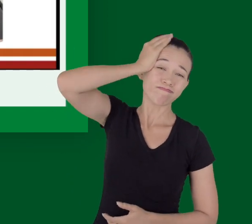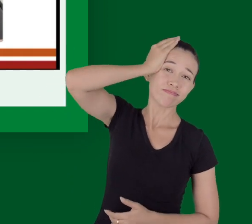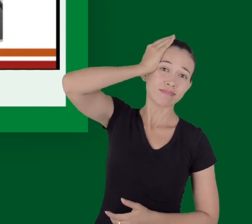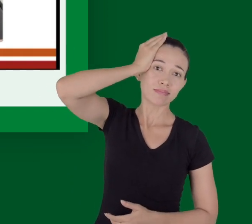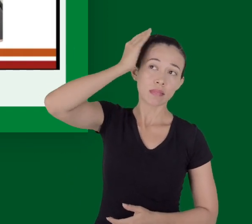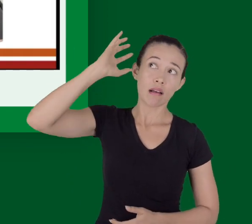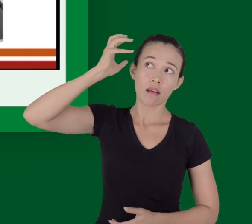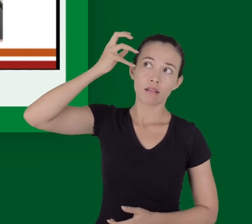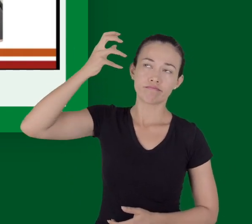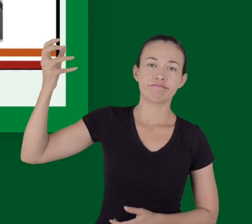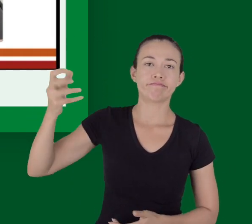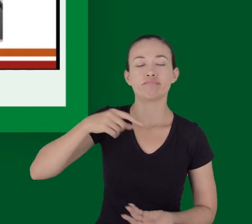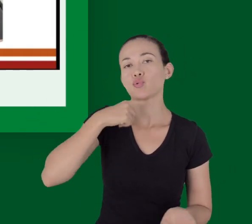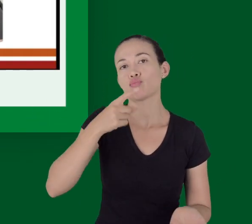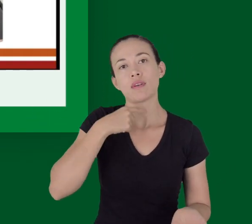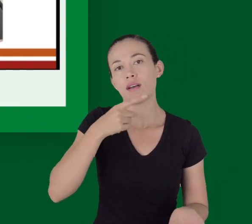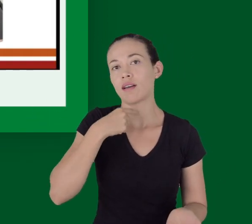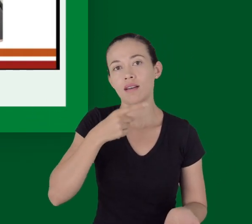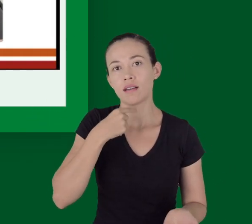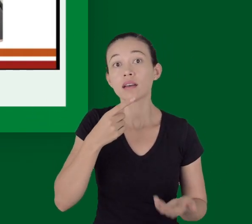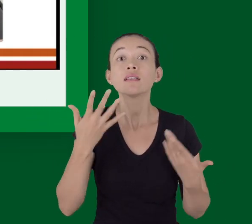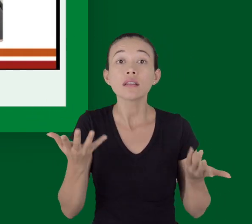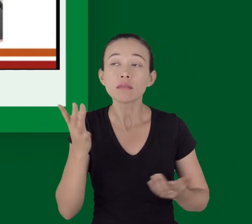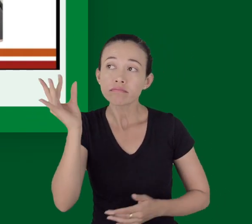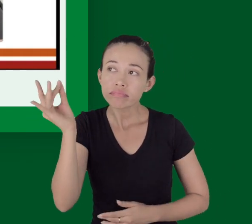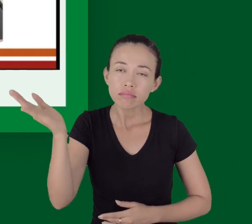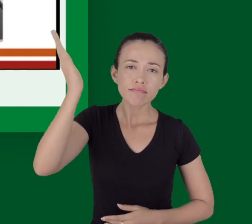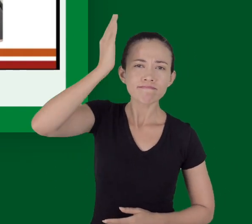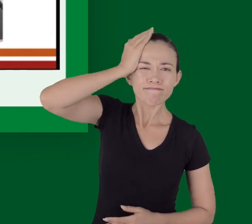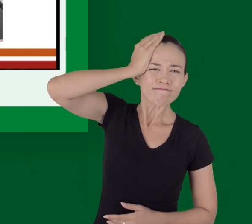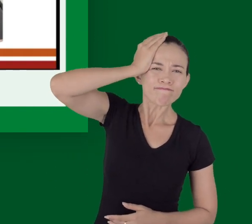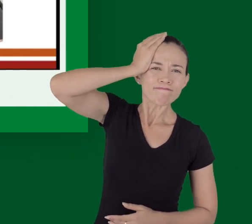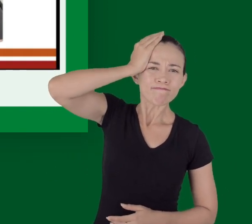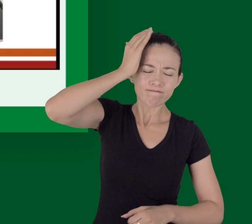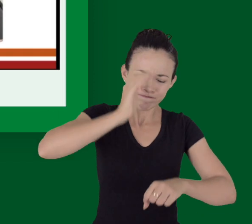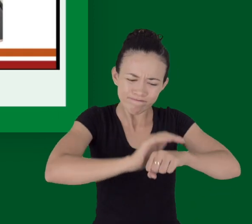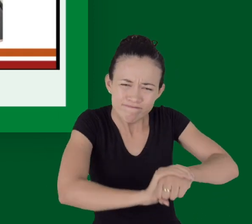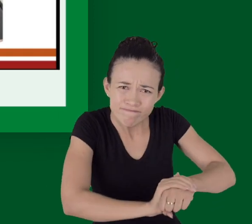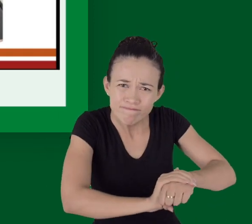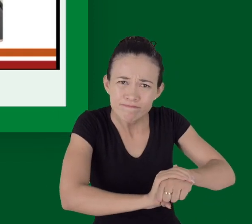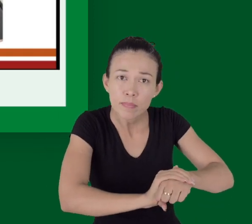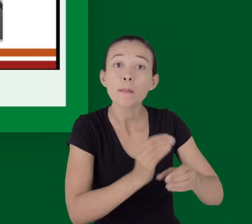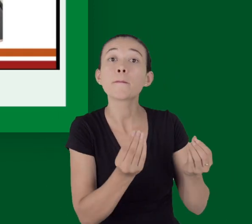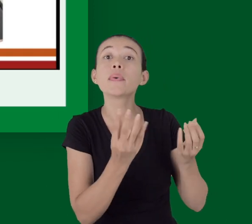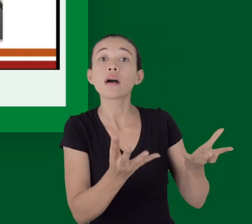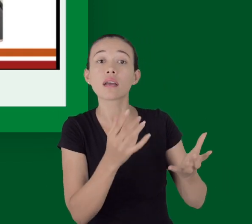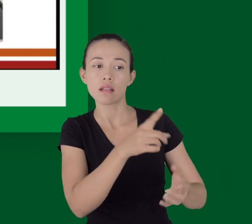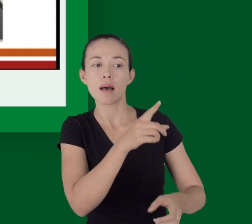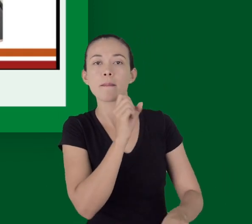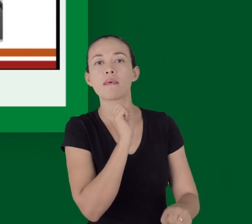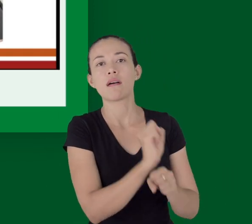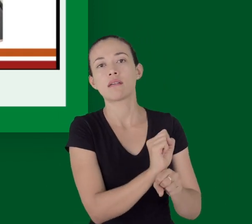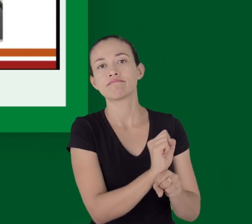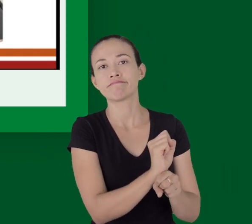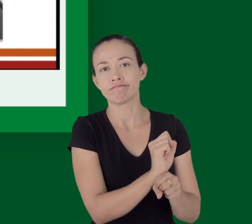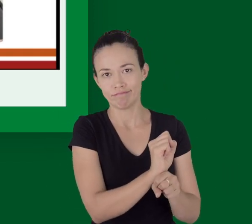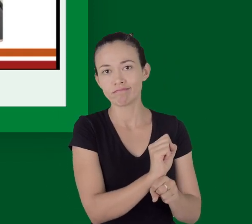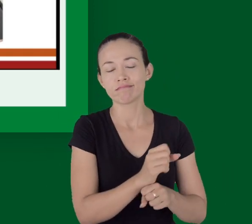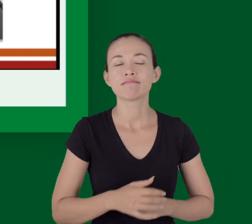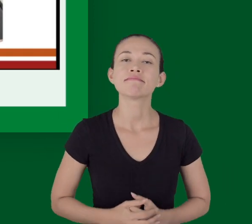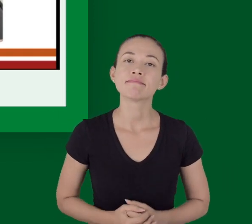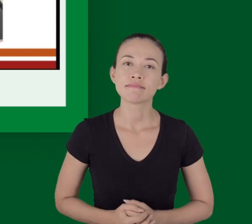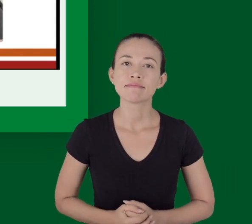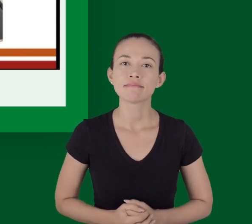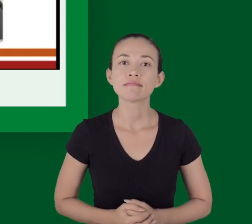couro lacerado, mas eu preciso fazer um curativo altamente compressivo ali para parar aquele sangramento. Então,